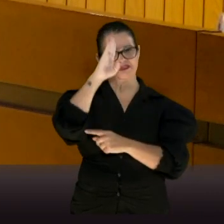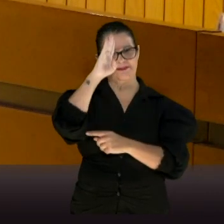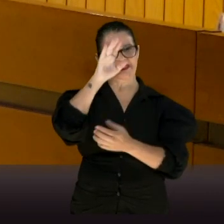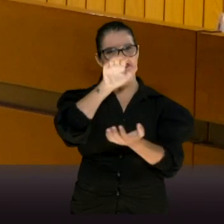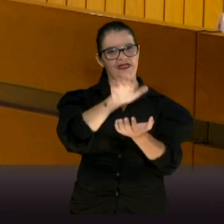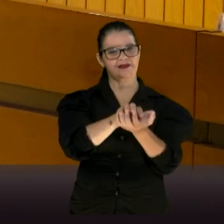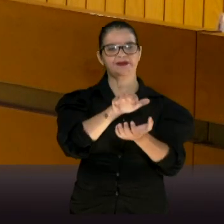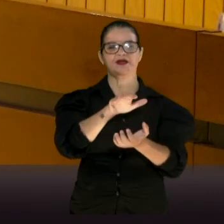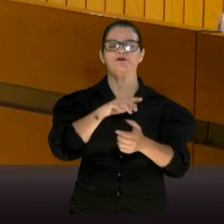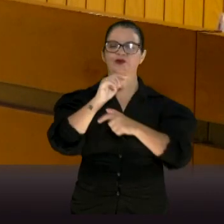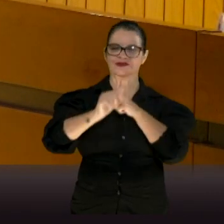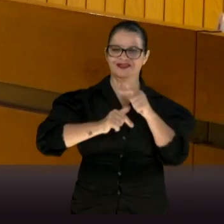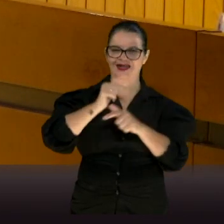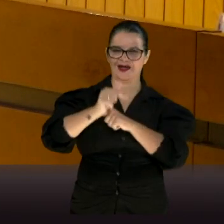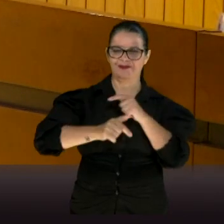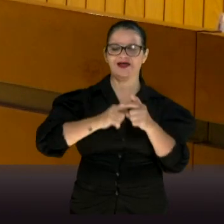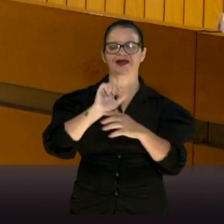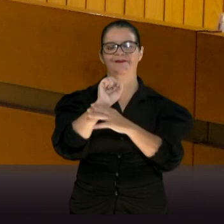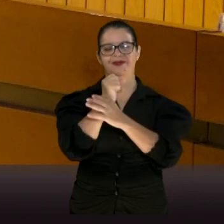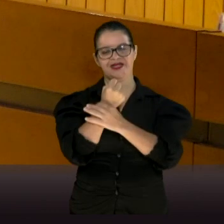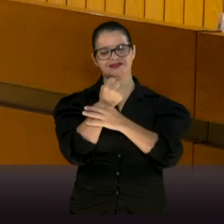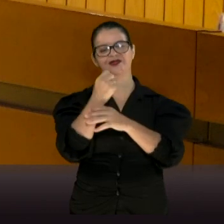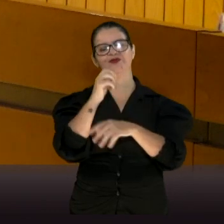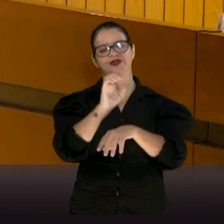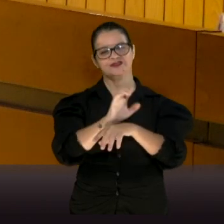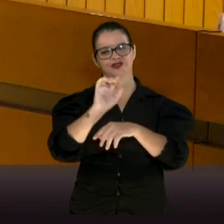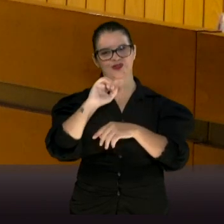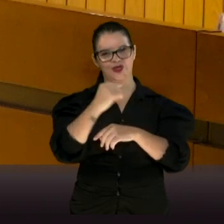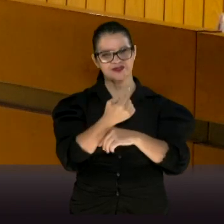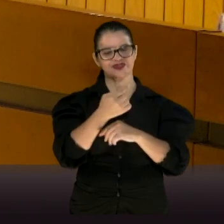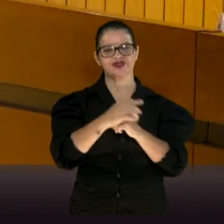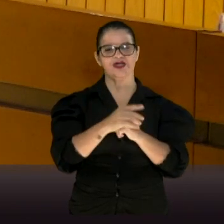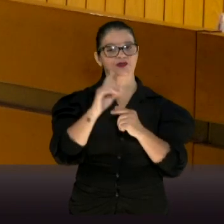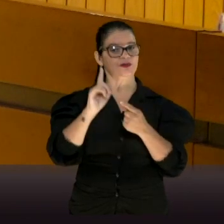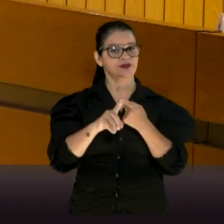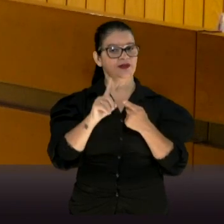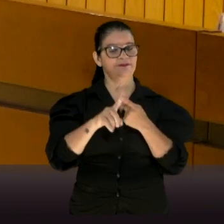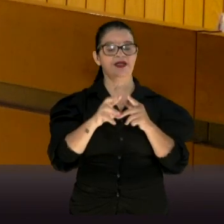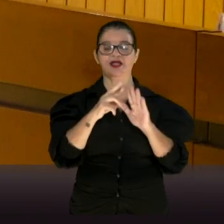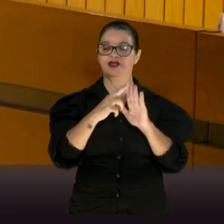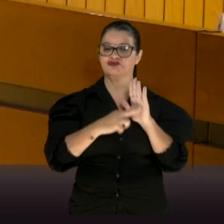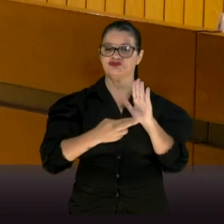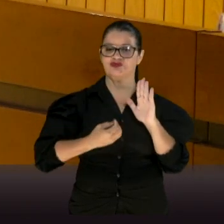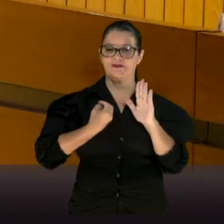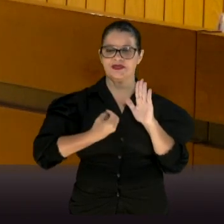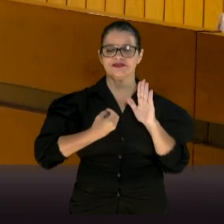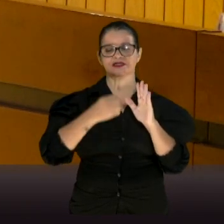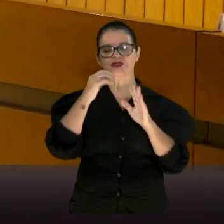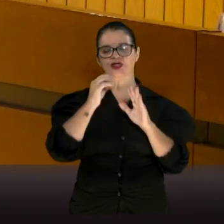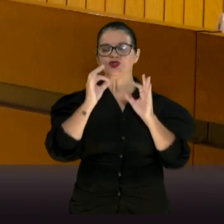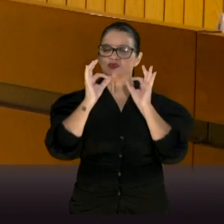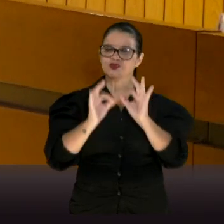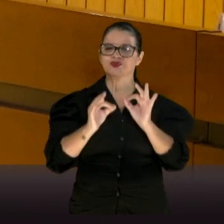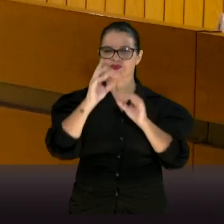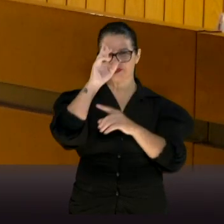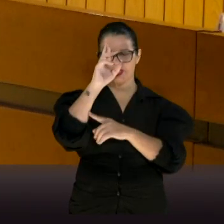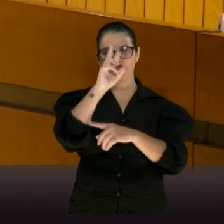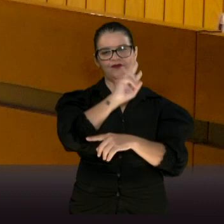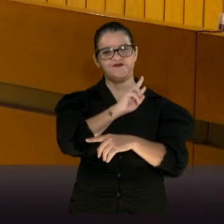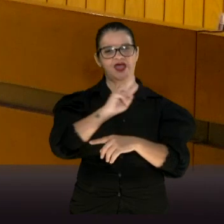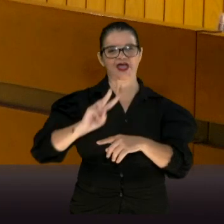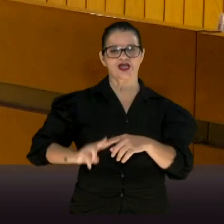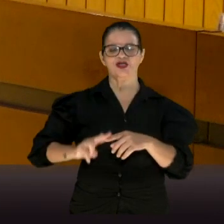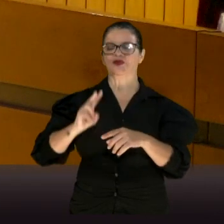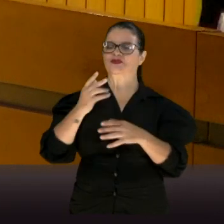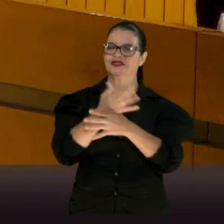Pernambuco, trabalham pela segurança do nosso Estado. Também registro a presença do excelentíssimo senhor vereador da cidade